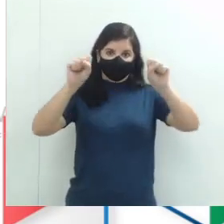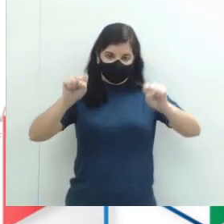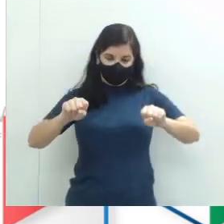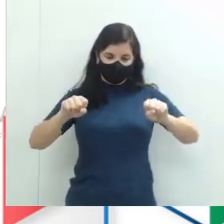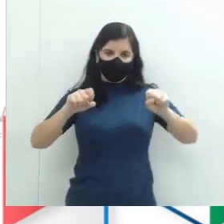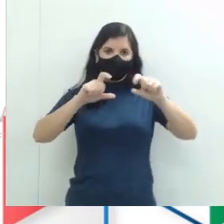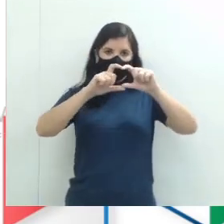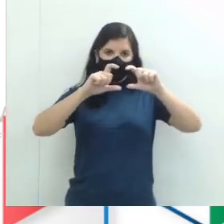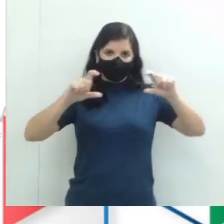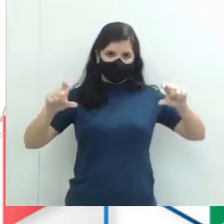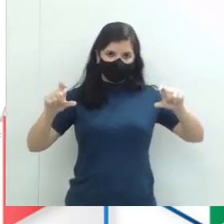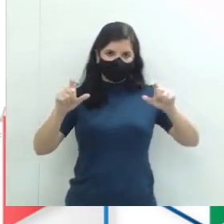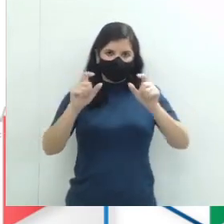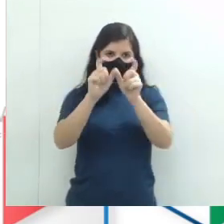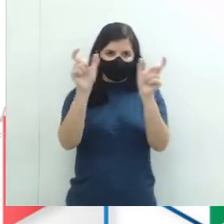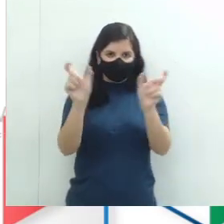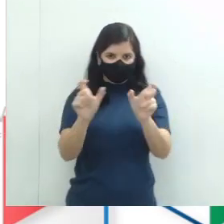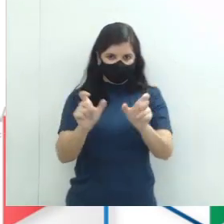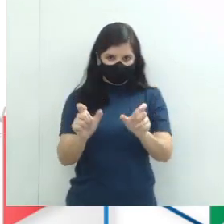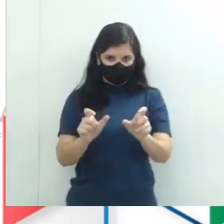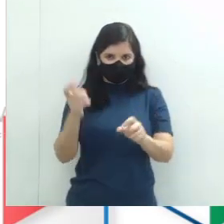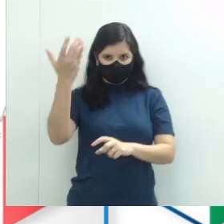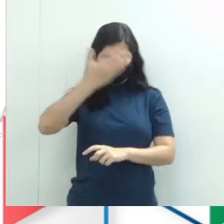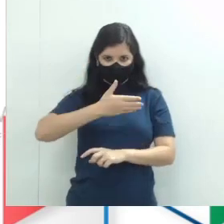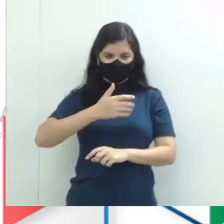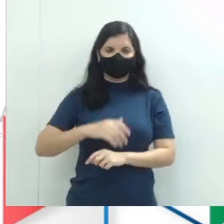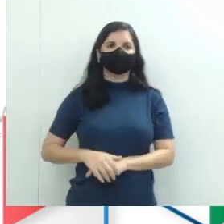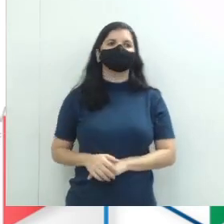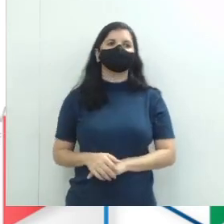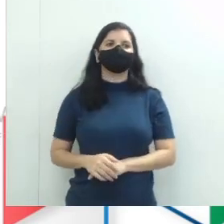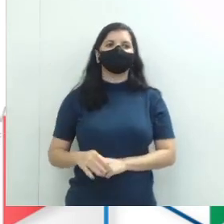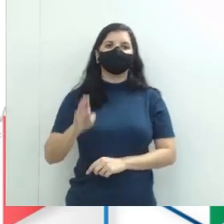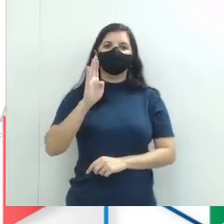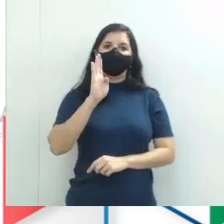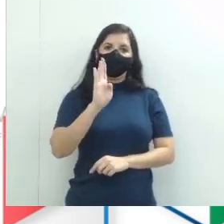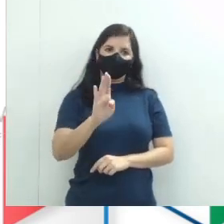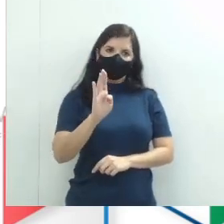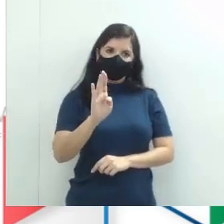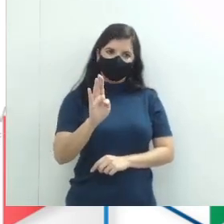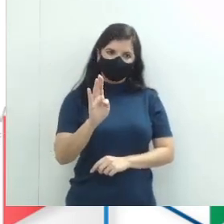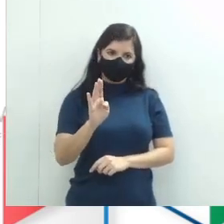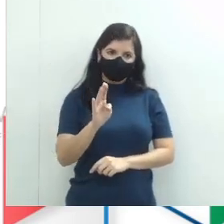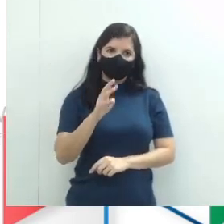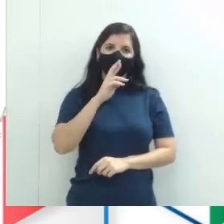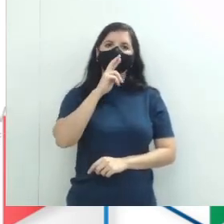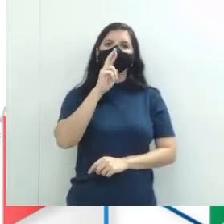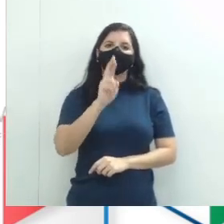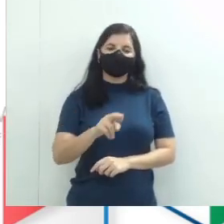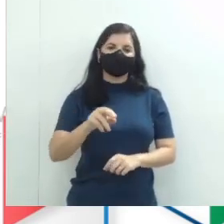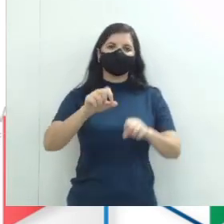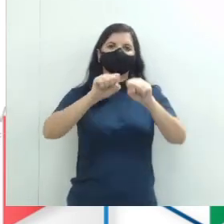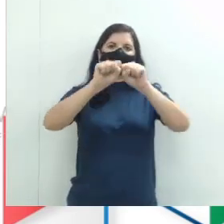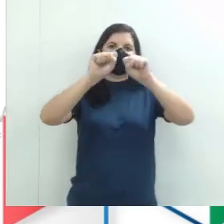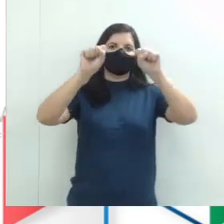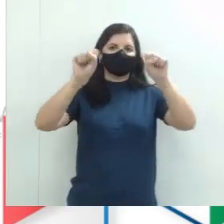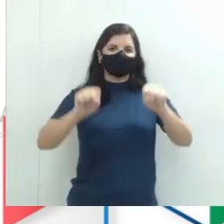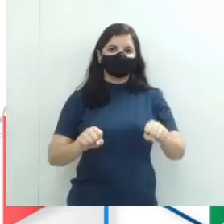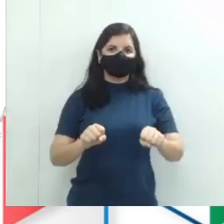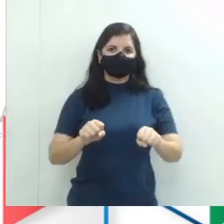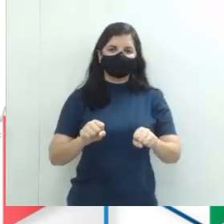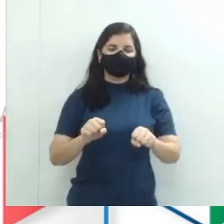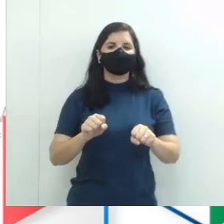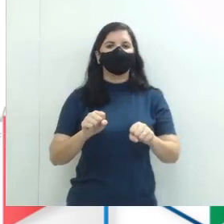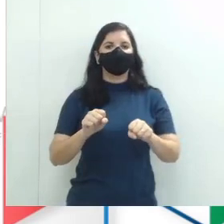de equação que expresse essa situação. E o item B pede, agora, resolva o